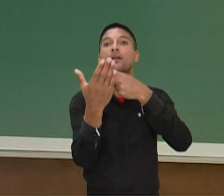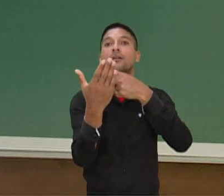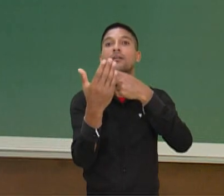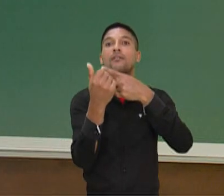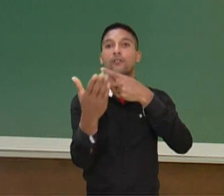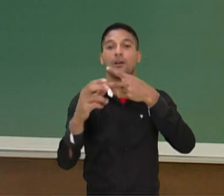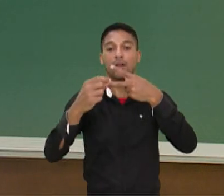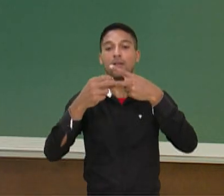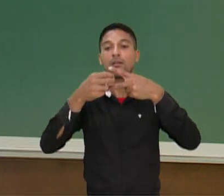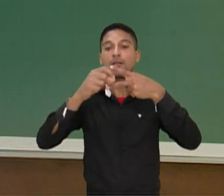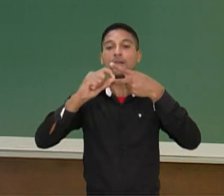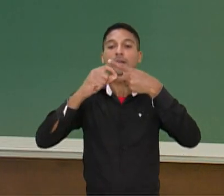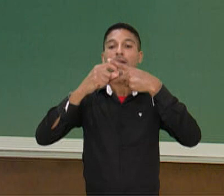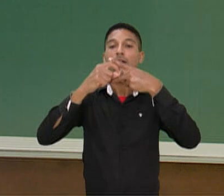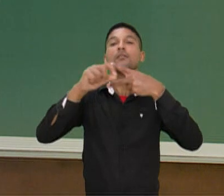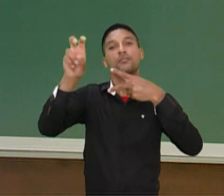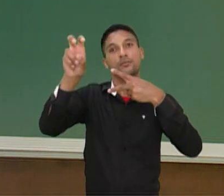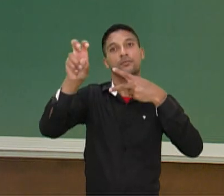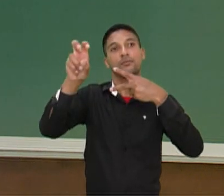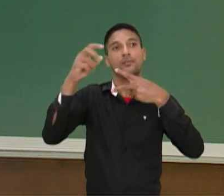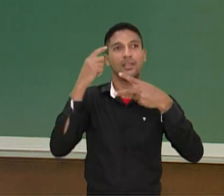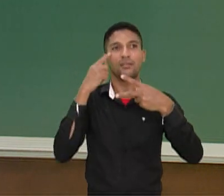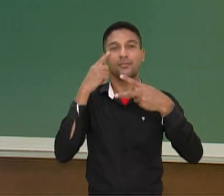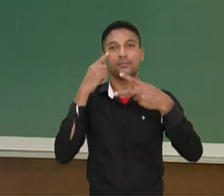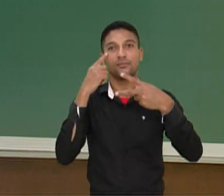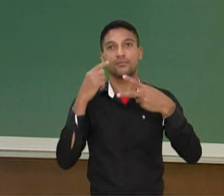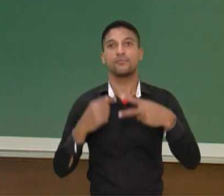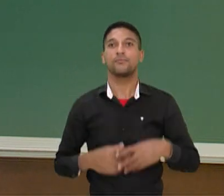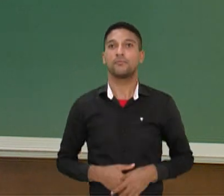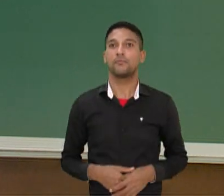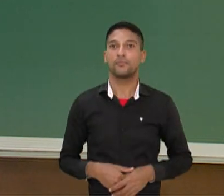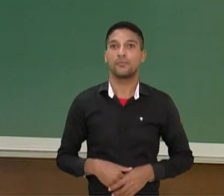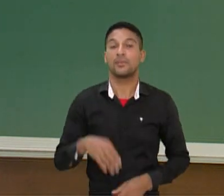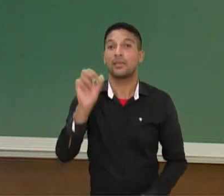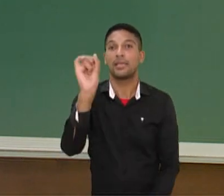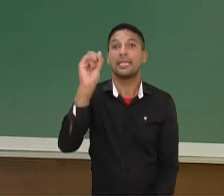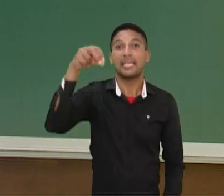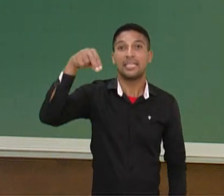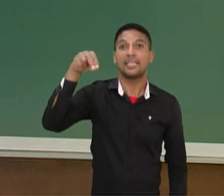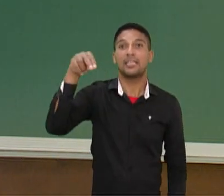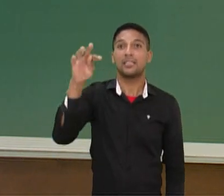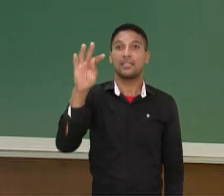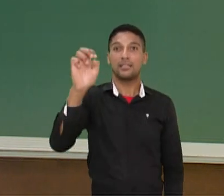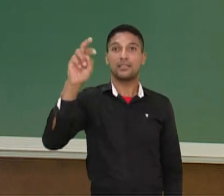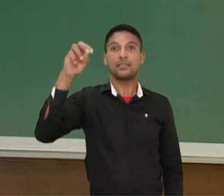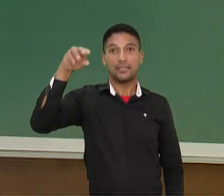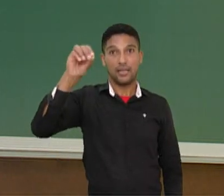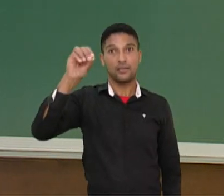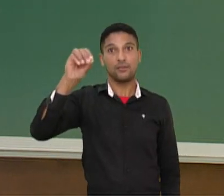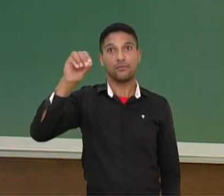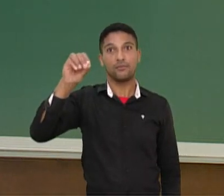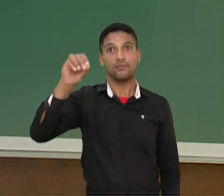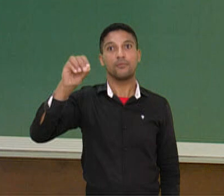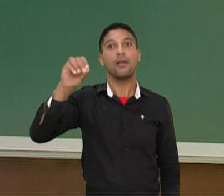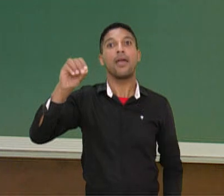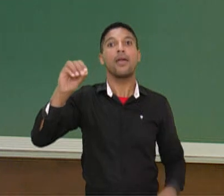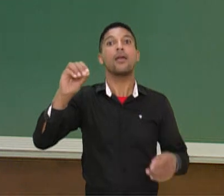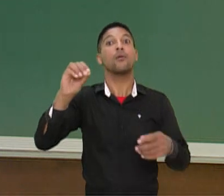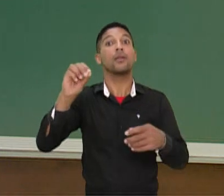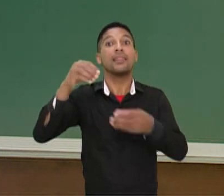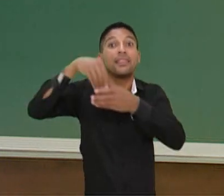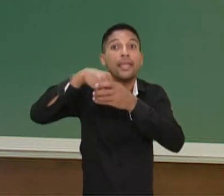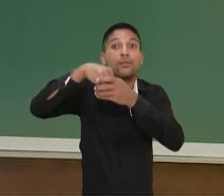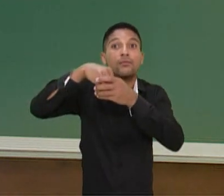dentro? Mas é que normalmente a gente usa polígono, estruturas de polígonos um grudado com o outro. E para a